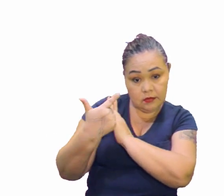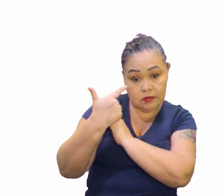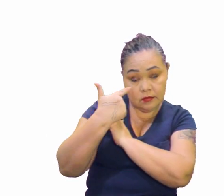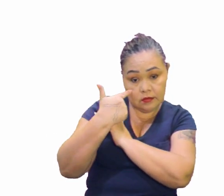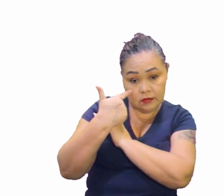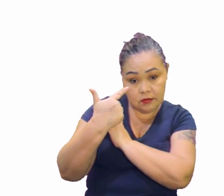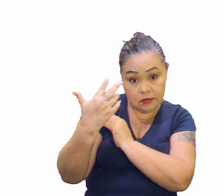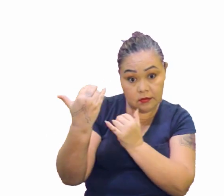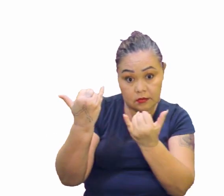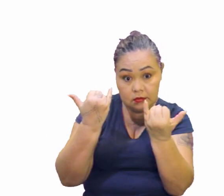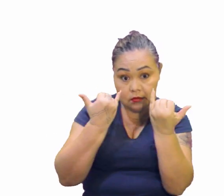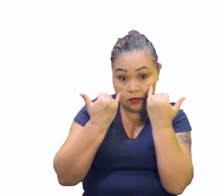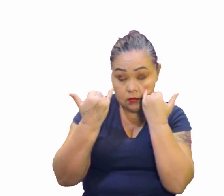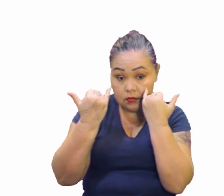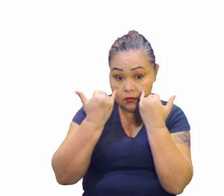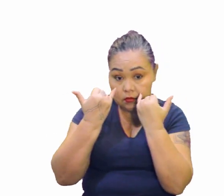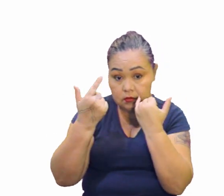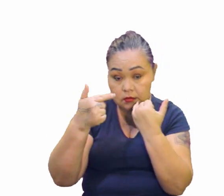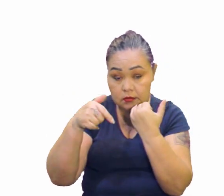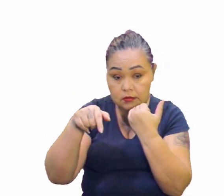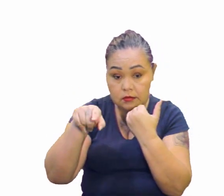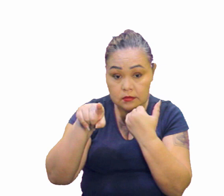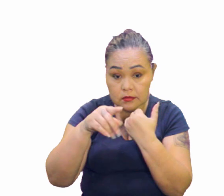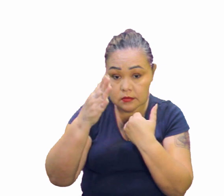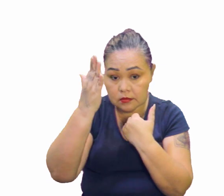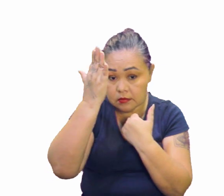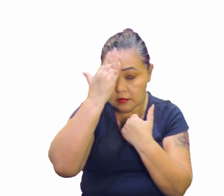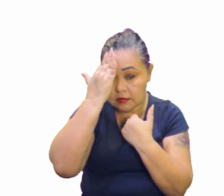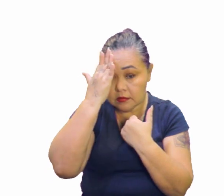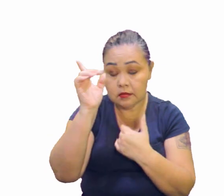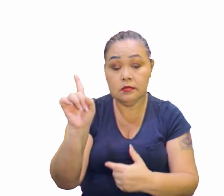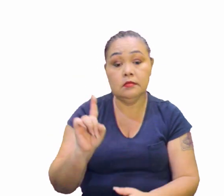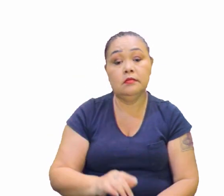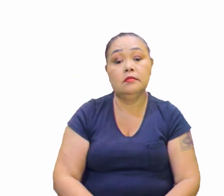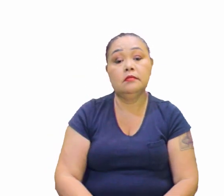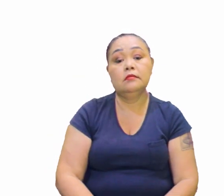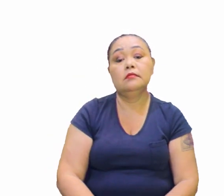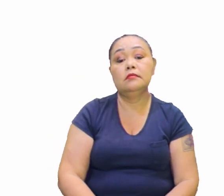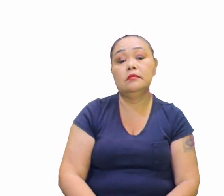Agora, a informação que eu quero que vocês entendam.